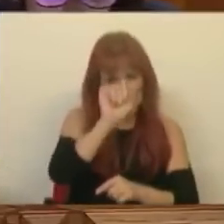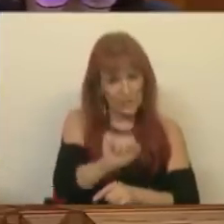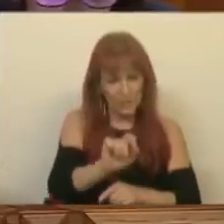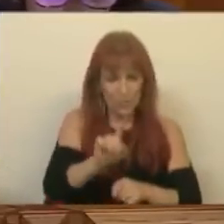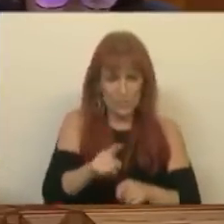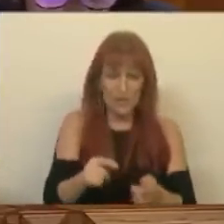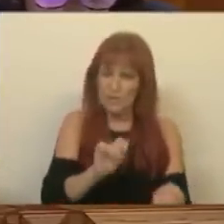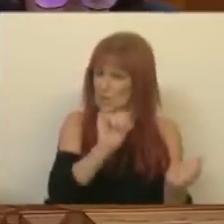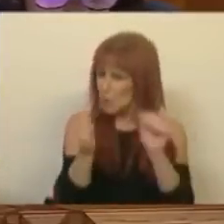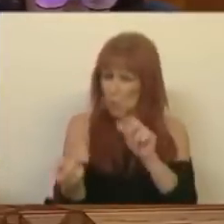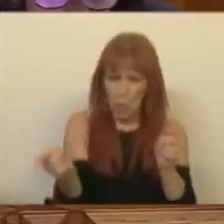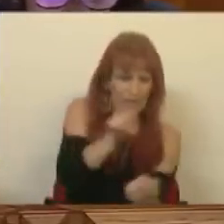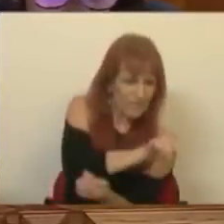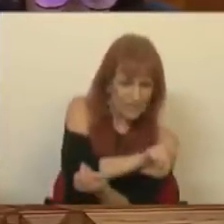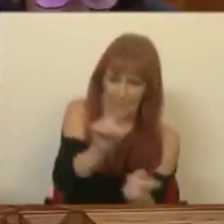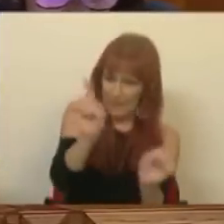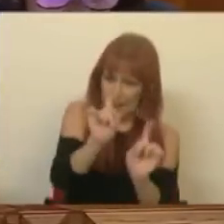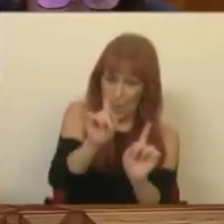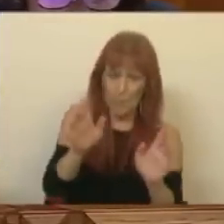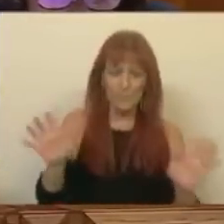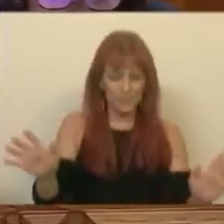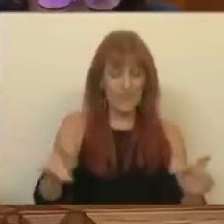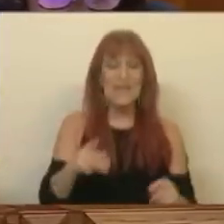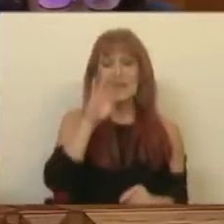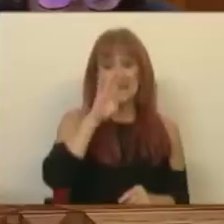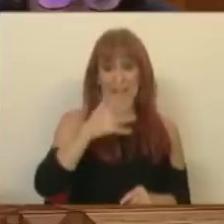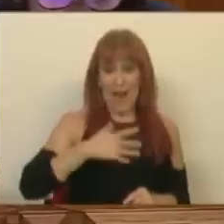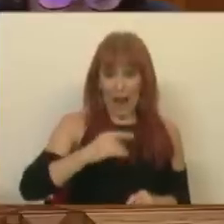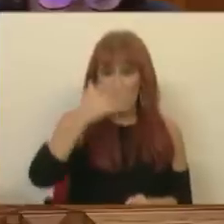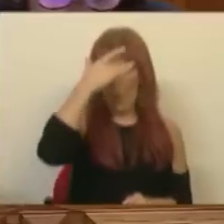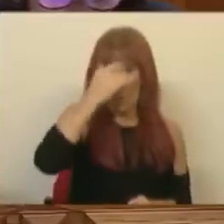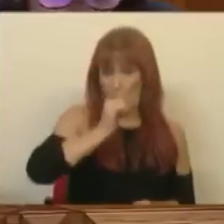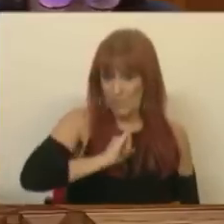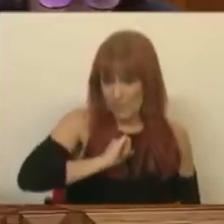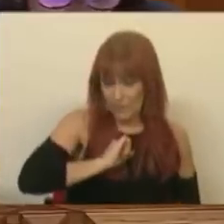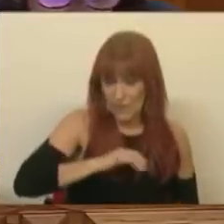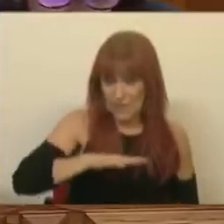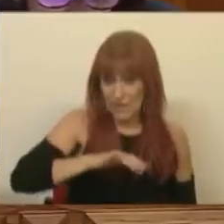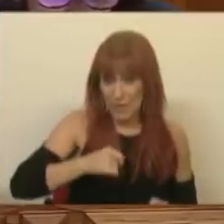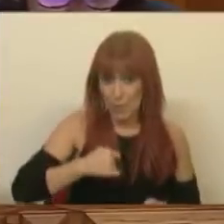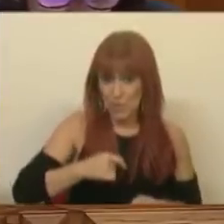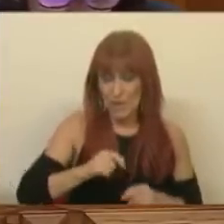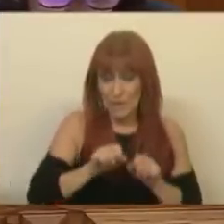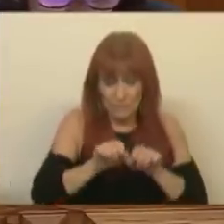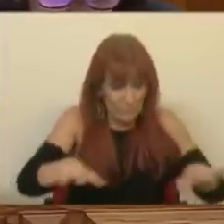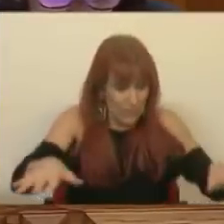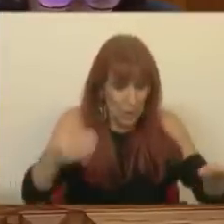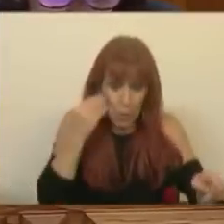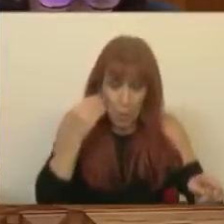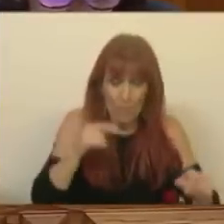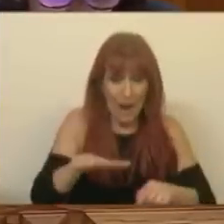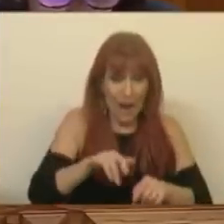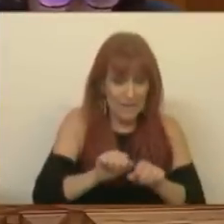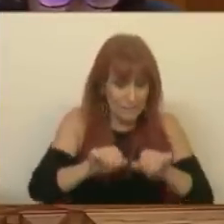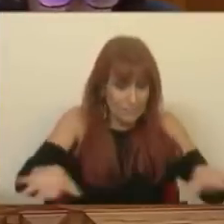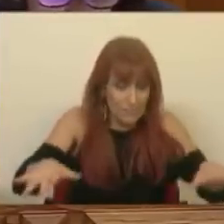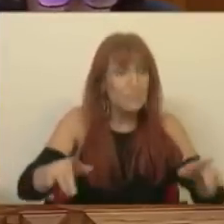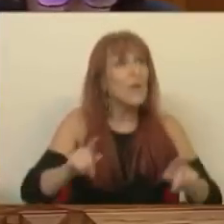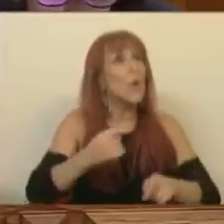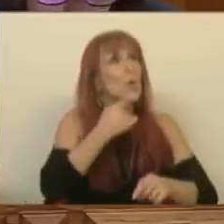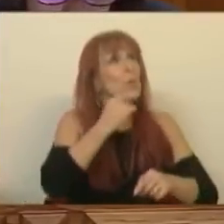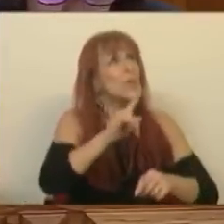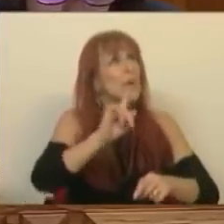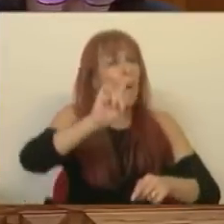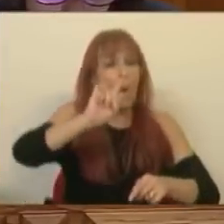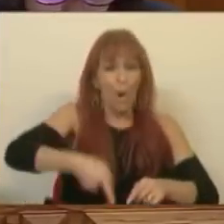não inventamos os temas sequer a minha opinião do ponto de vista sistêmico um ponto de vista sistêmico o